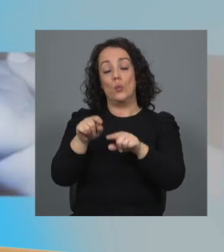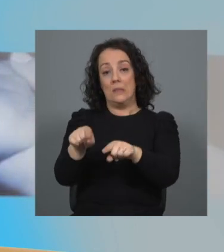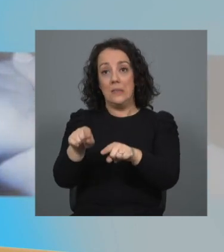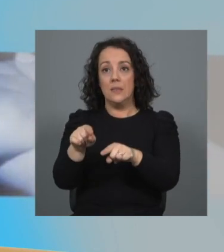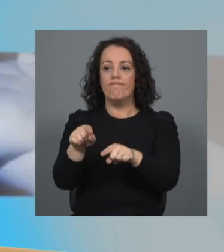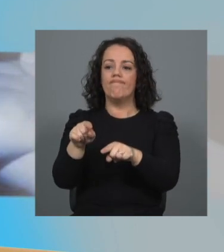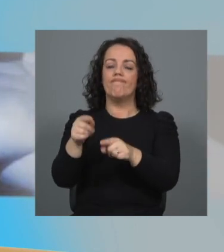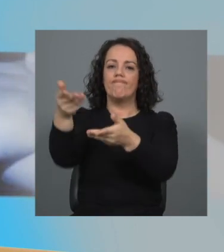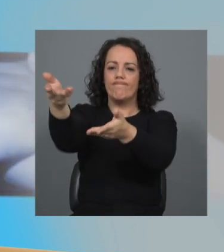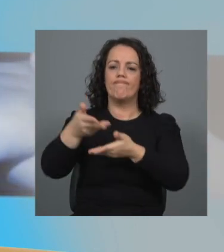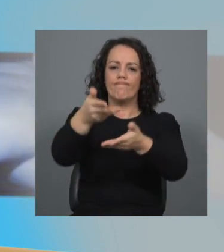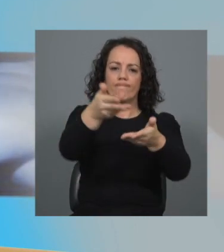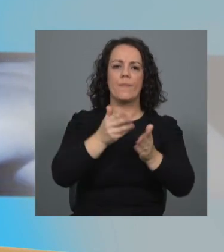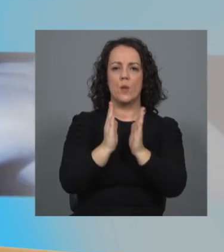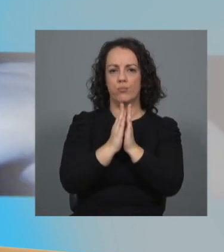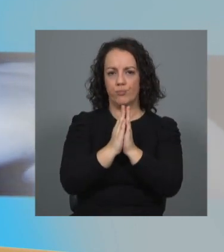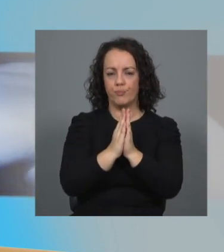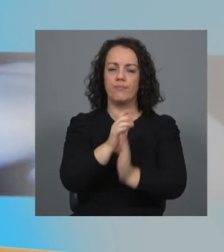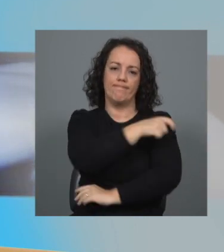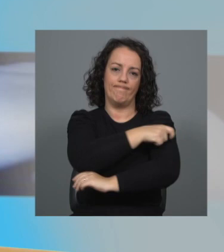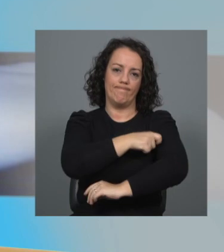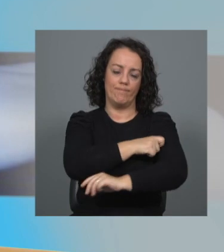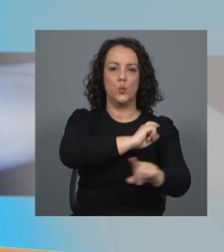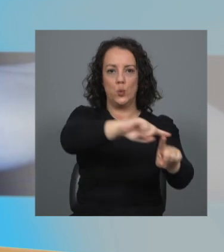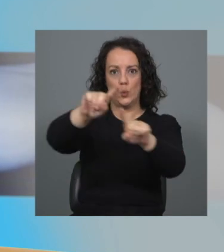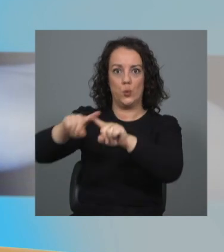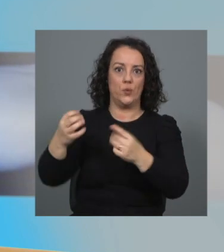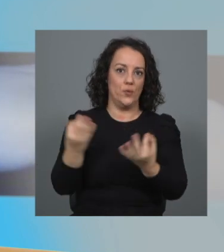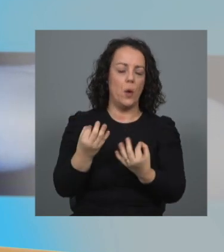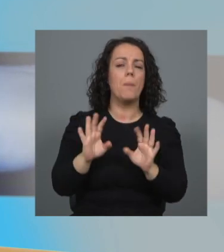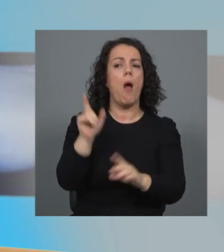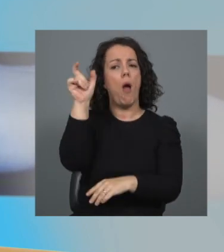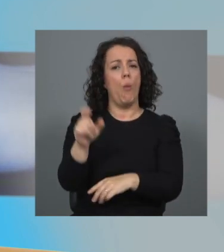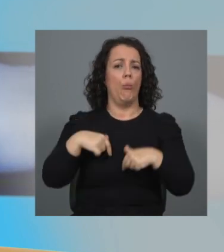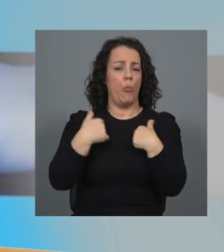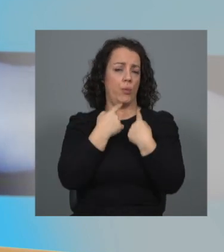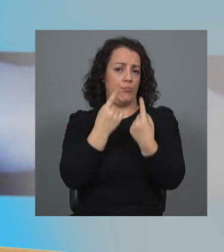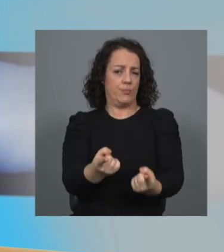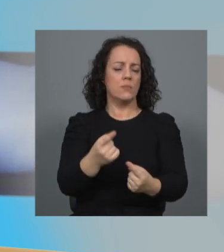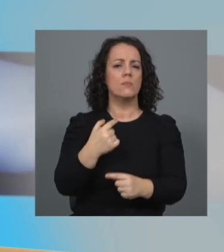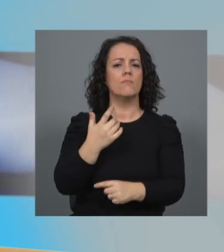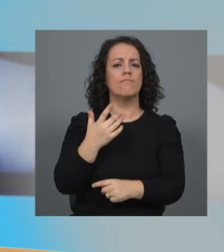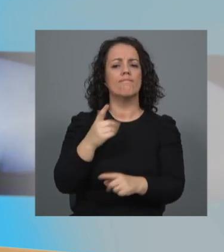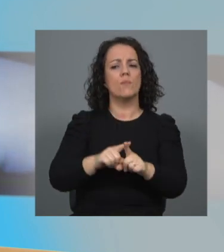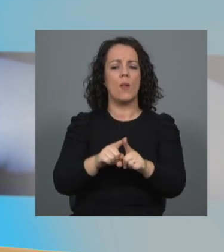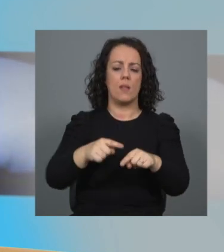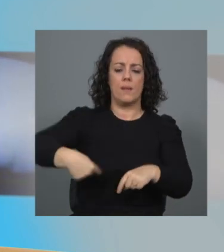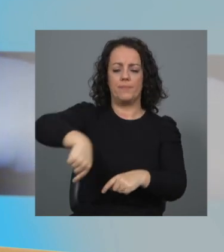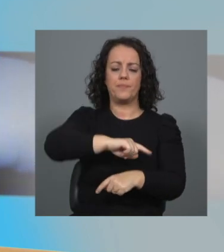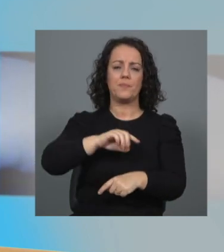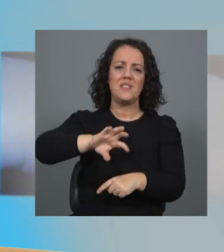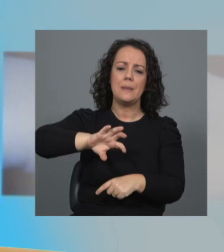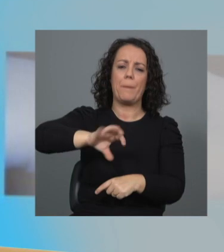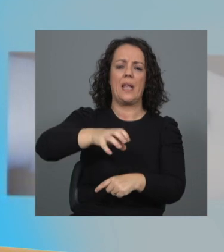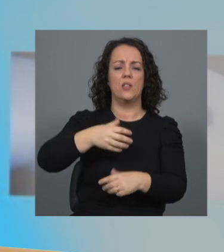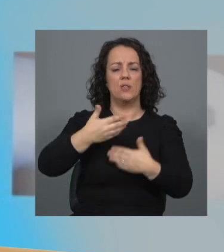os representantes das religiões nesse desafio, e na verdade ele apelou para um país que está em fase de se reerguer,